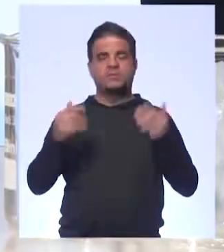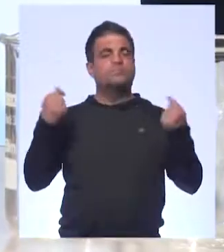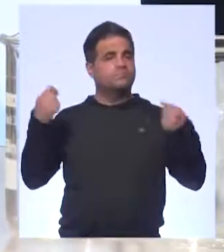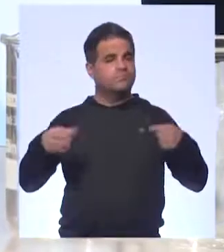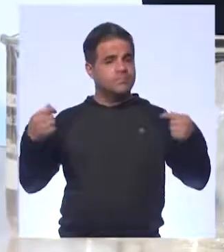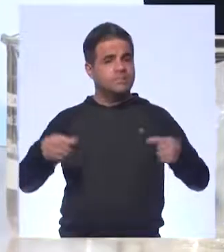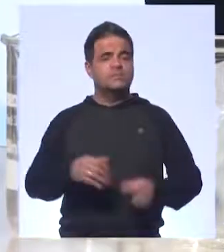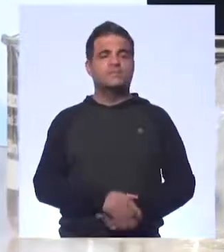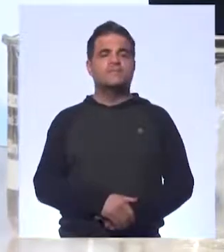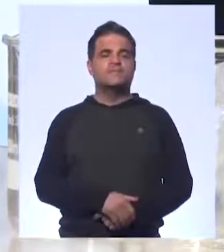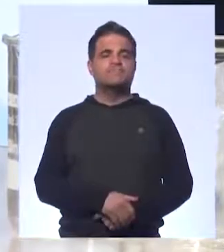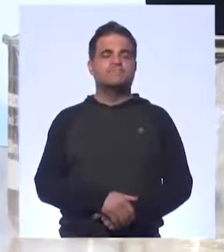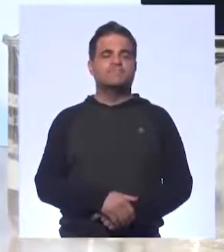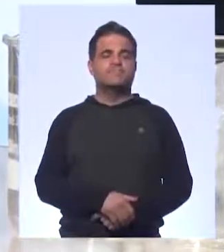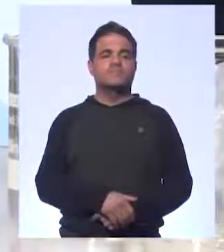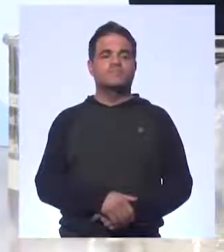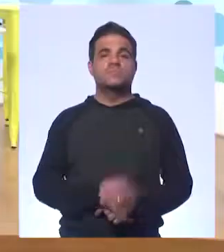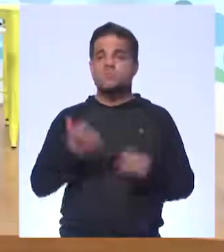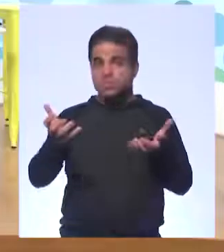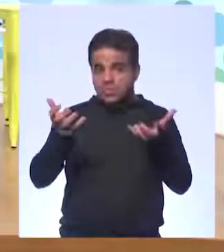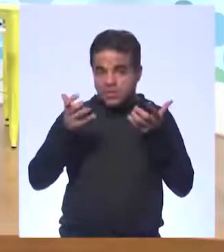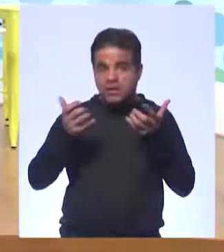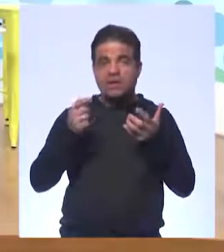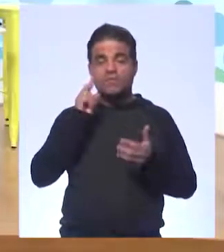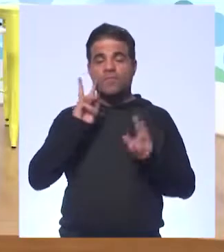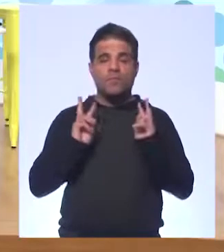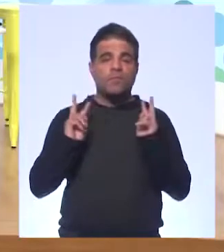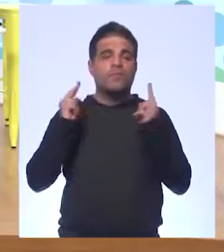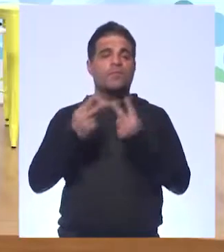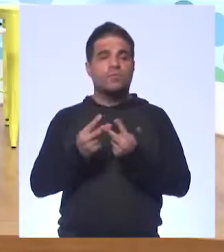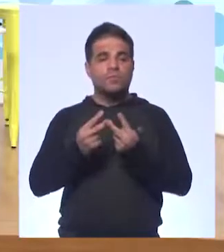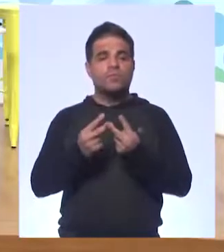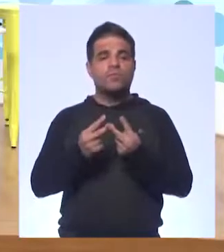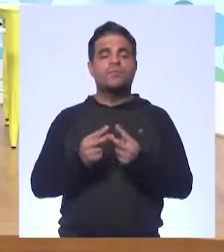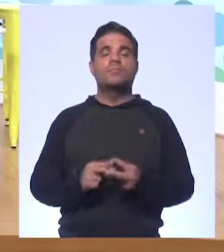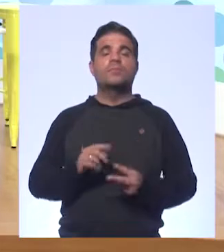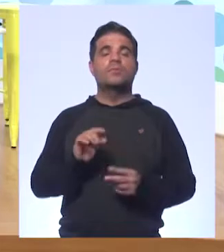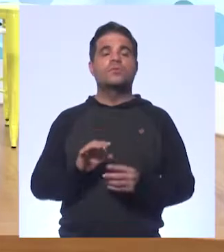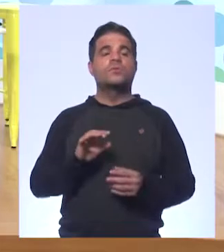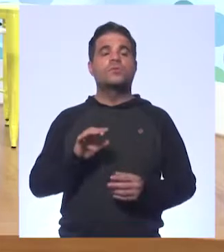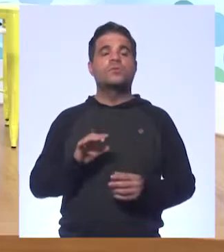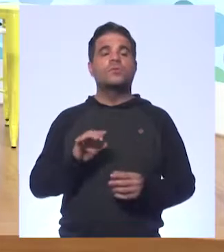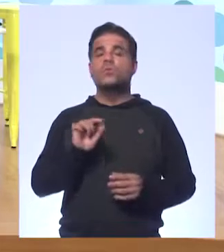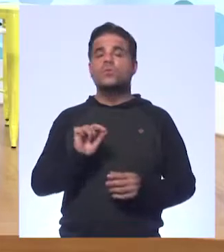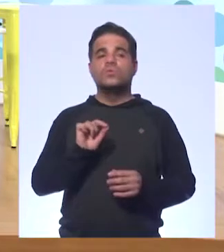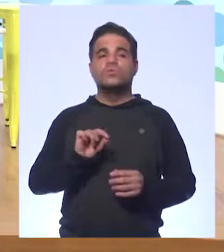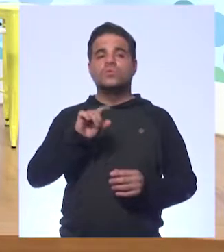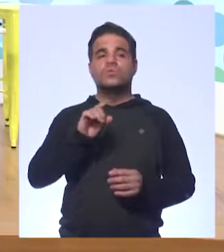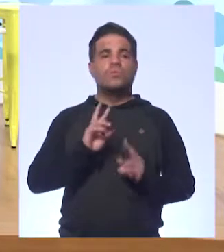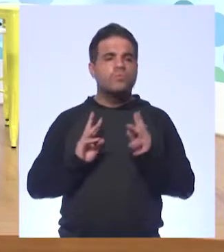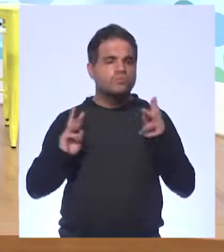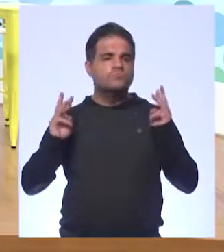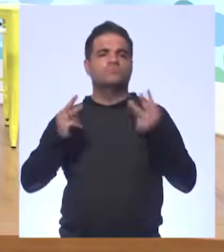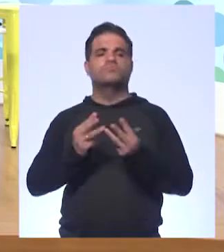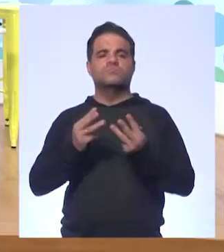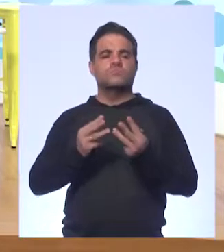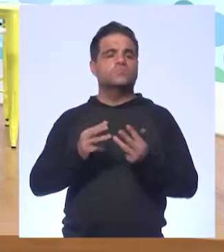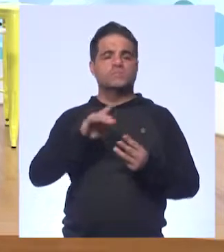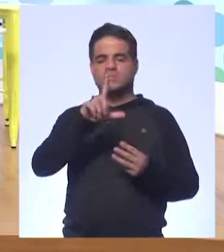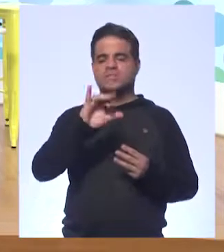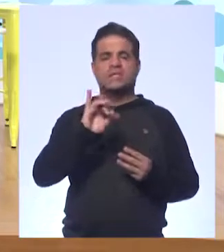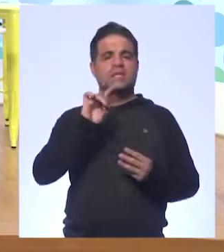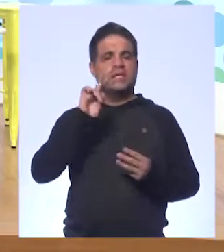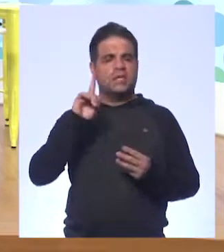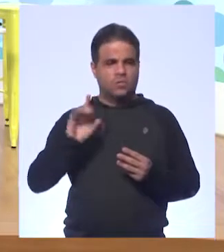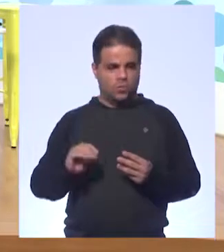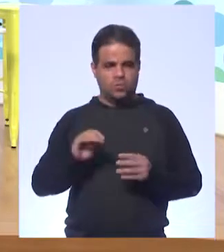balança, porque a gente quer ver o volume do líquido. A massa apenas do Do volume, líquido, né? é, Tá dentro. a massa do líquido